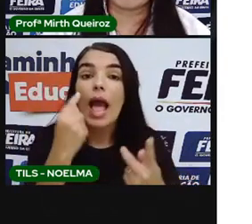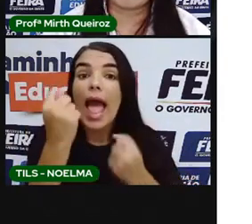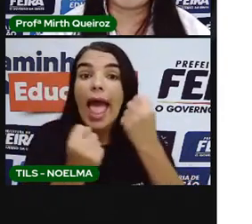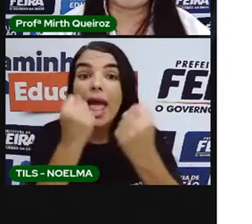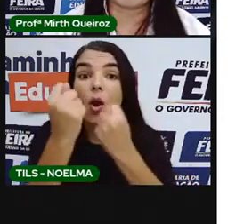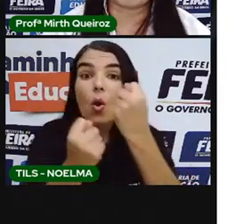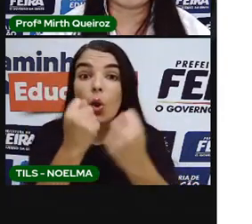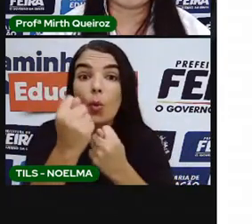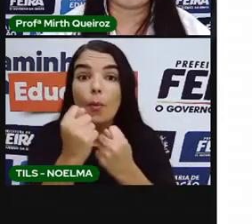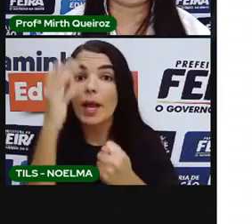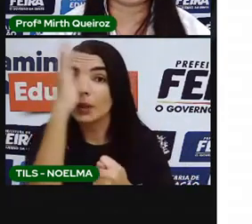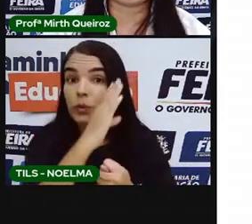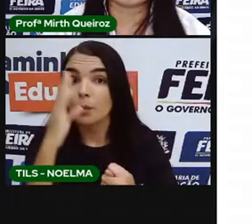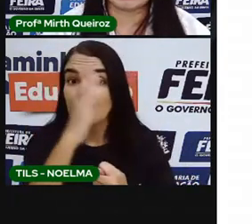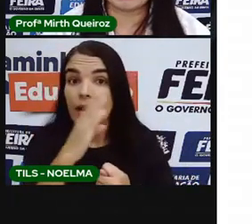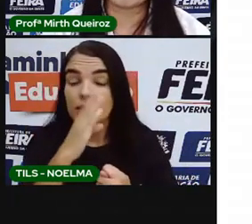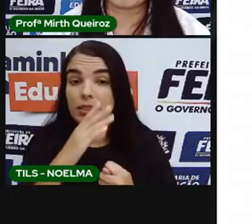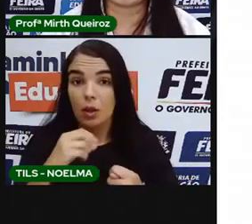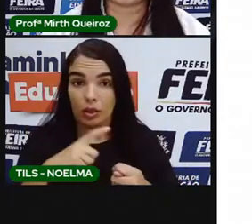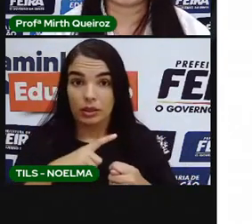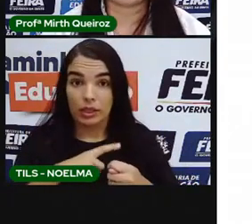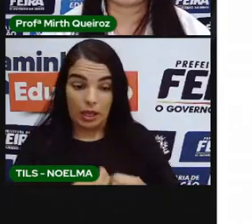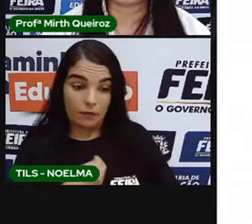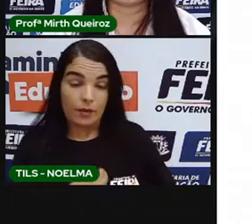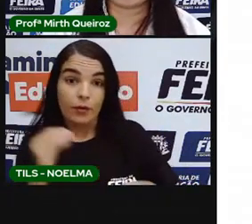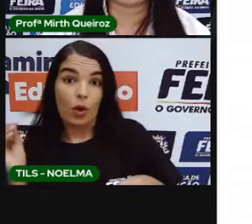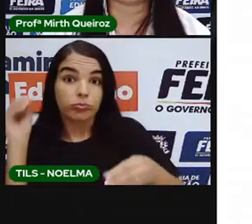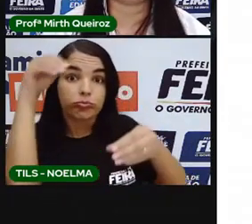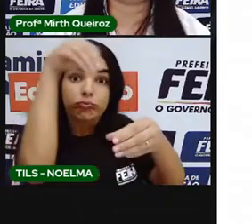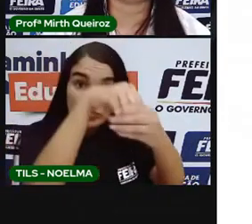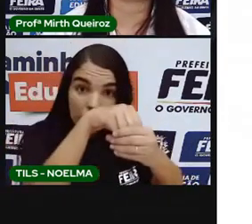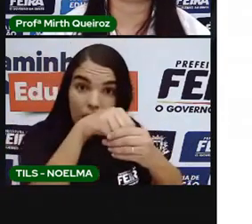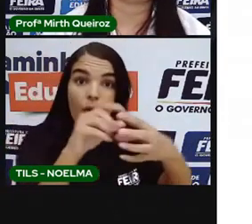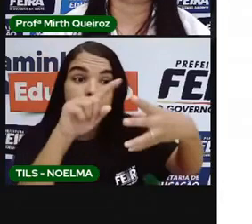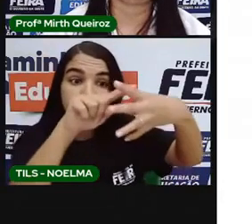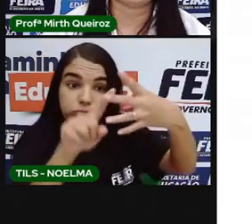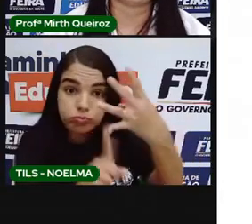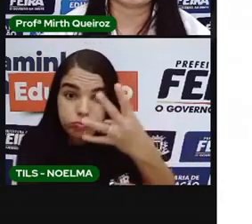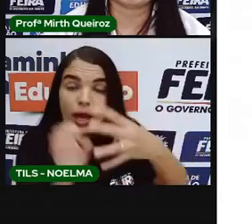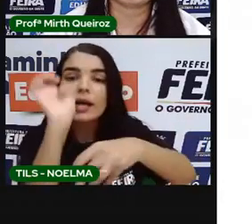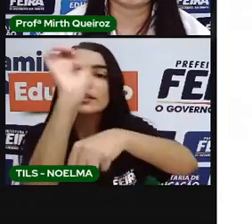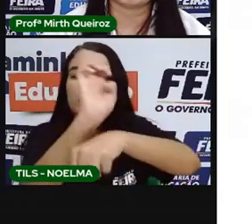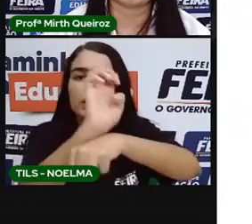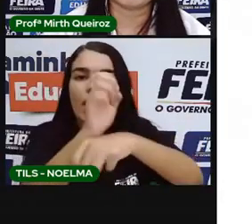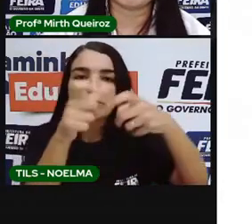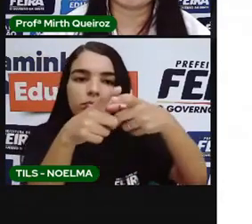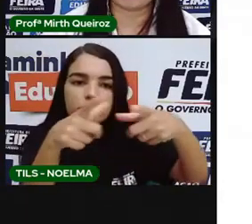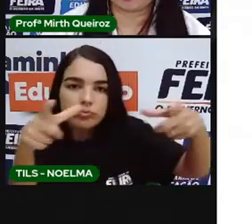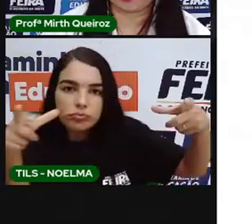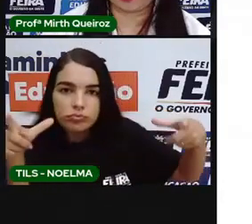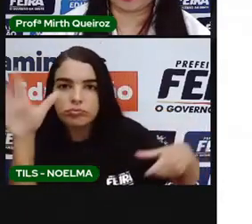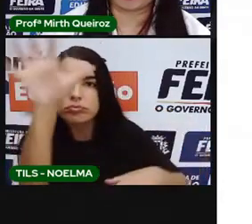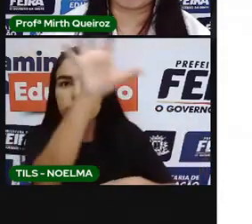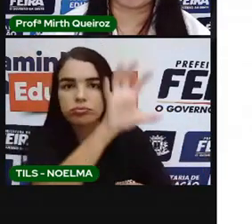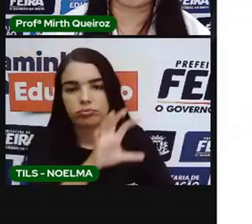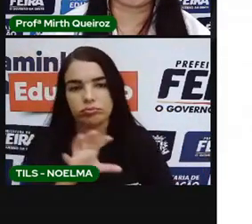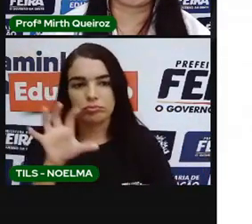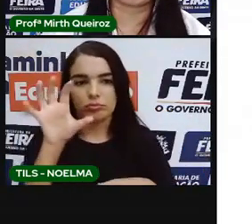Brasil, ela se dá, né, principalmente por conta dessa região, né?